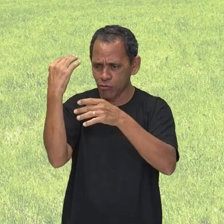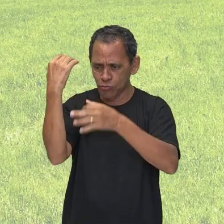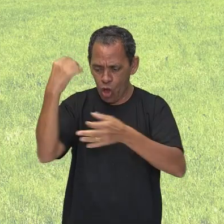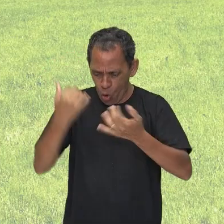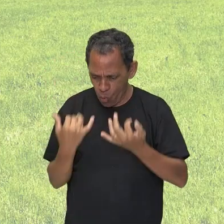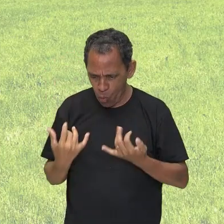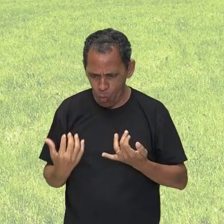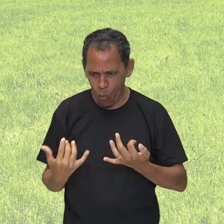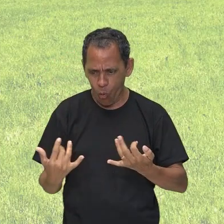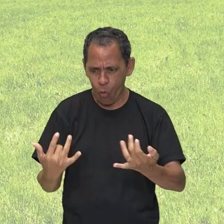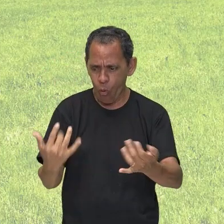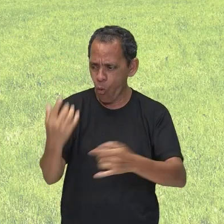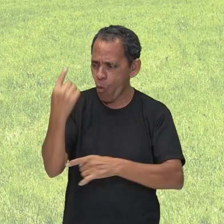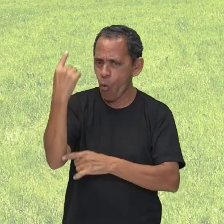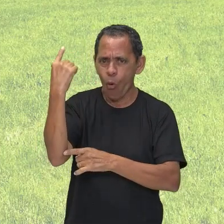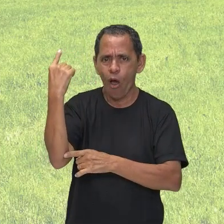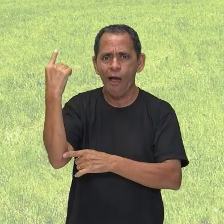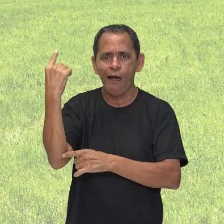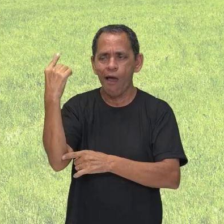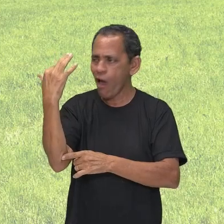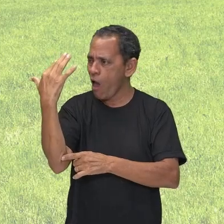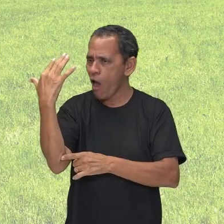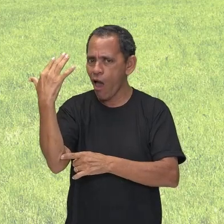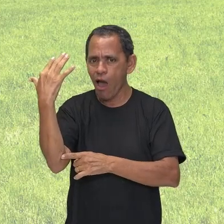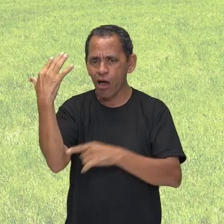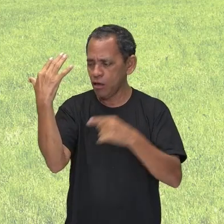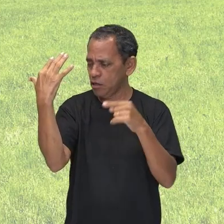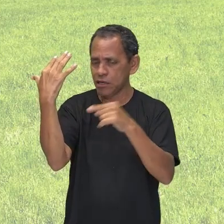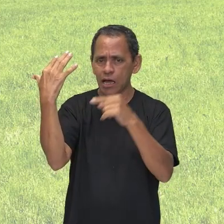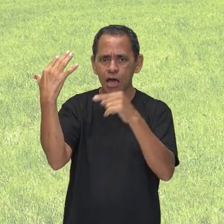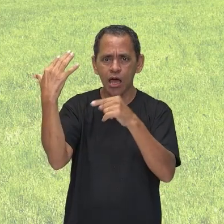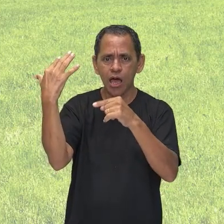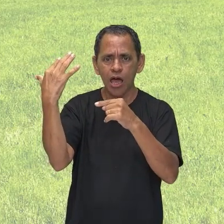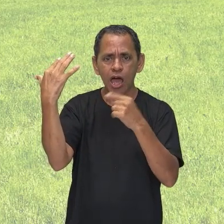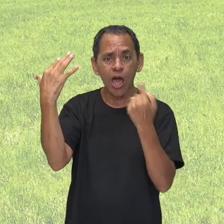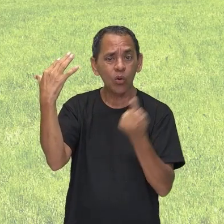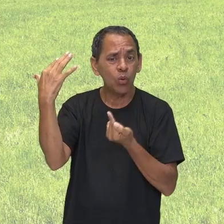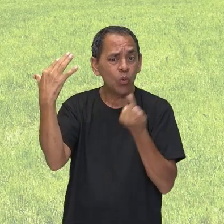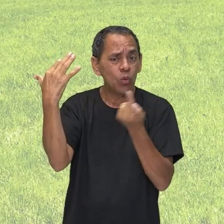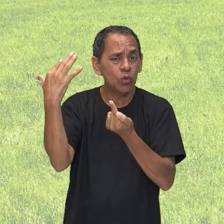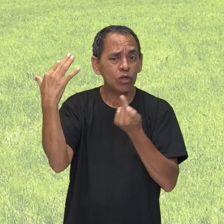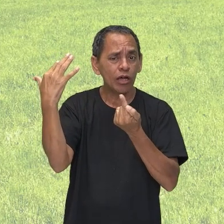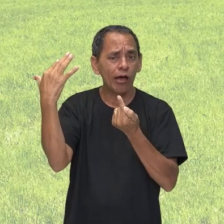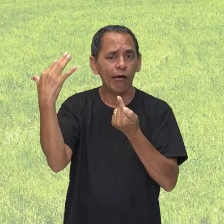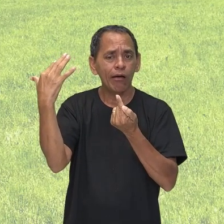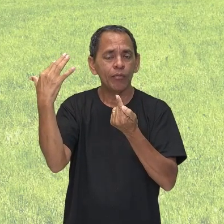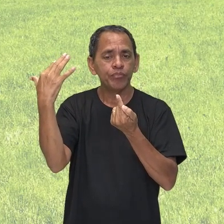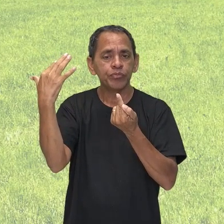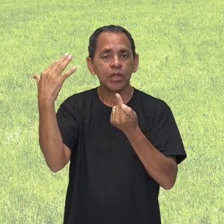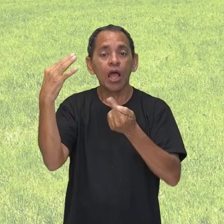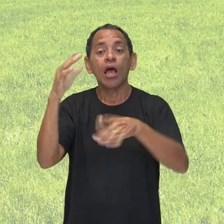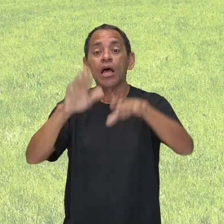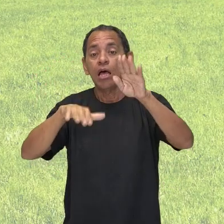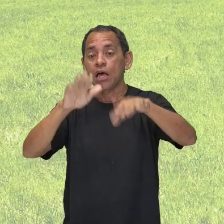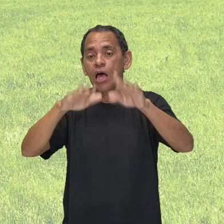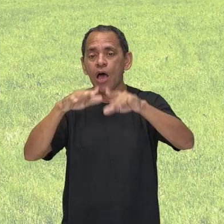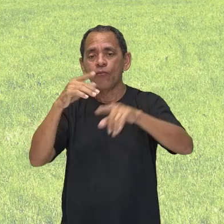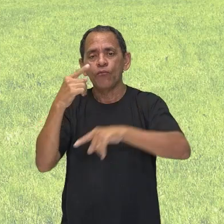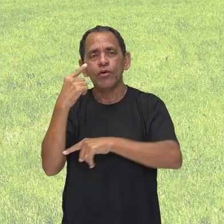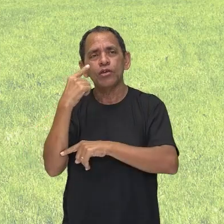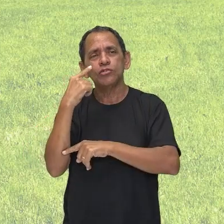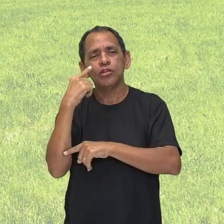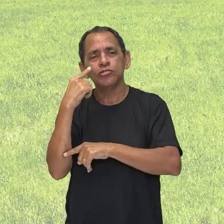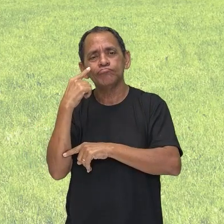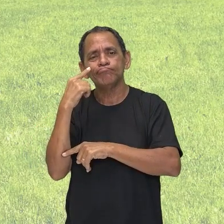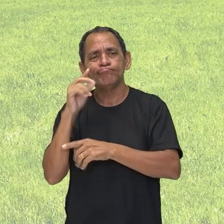superação. Então, muitas vezes nós nos vemos em locais que nós achamos que não